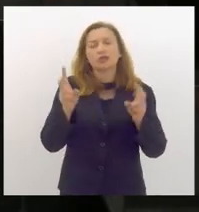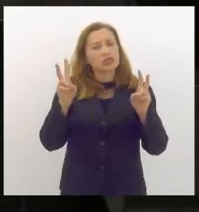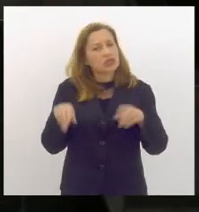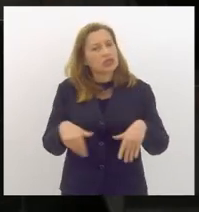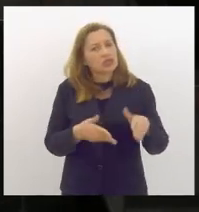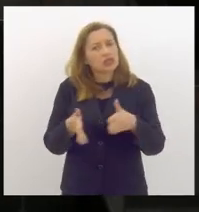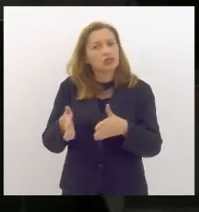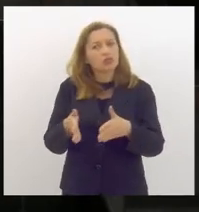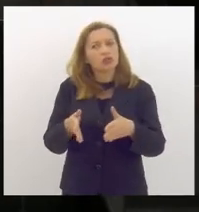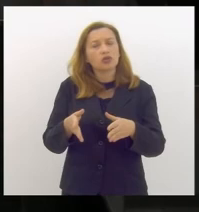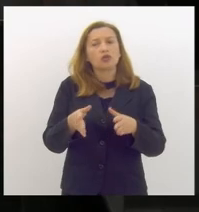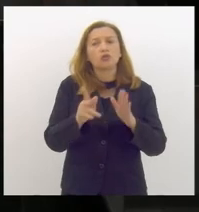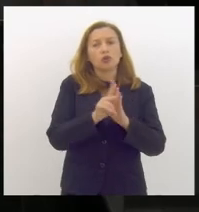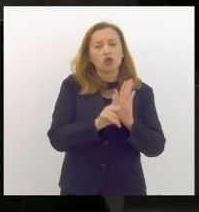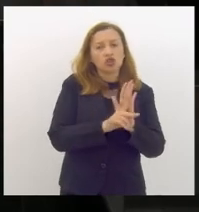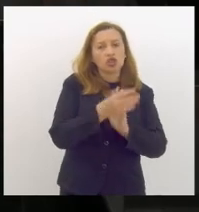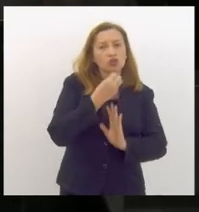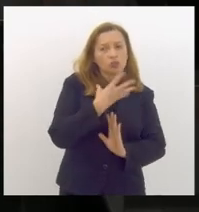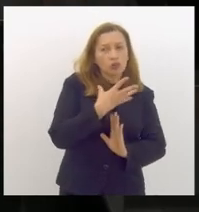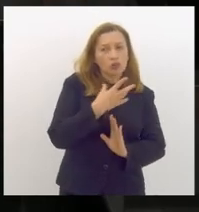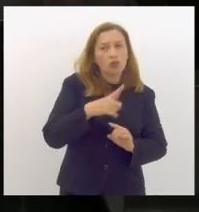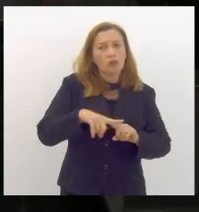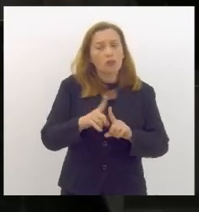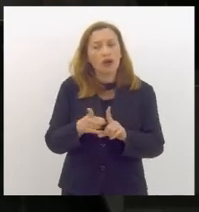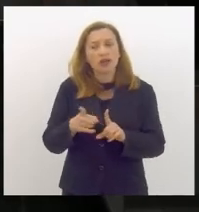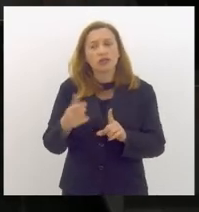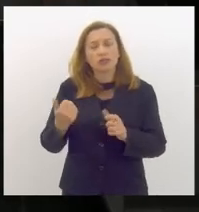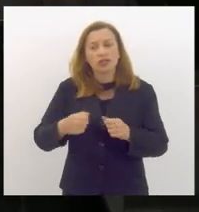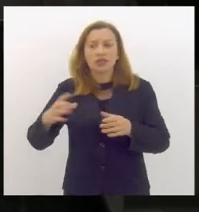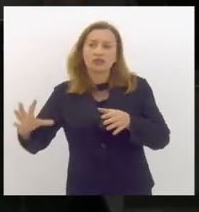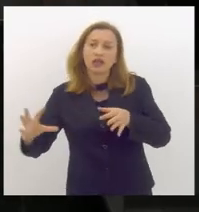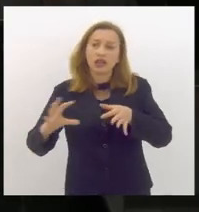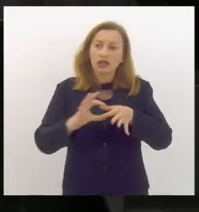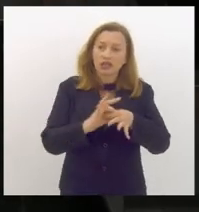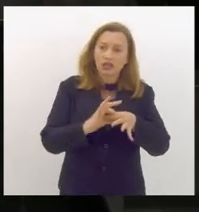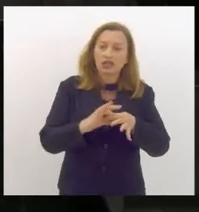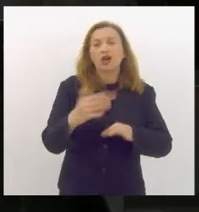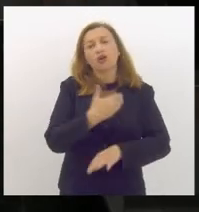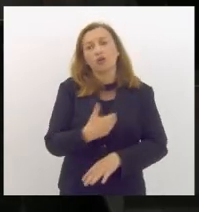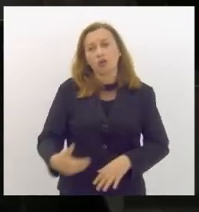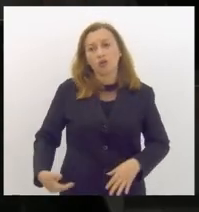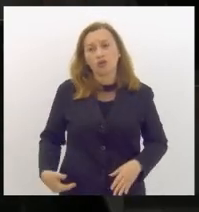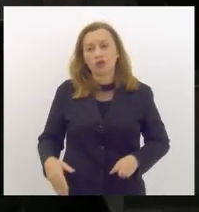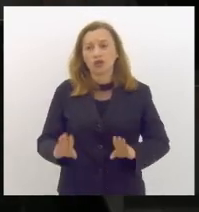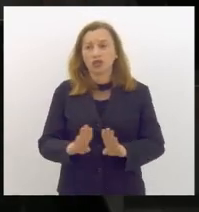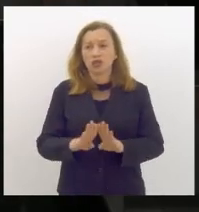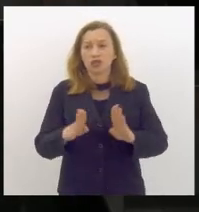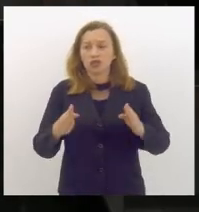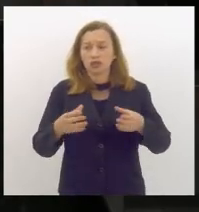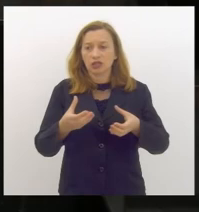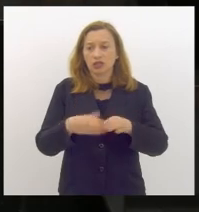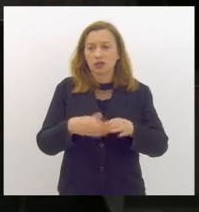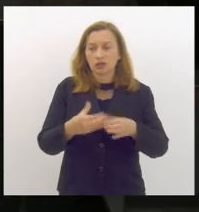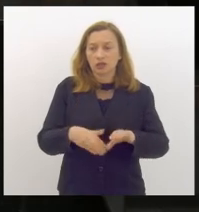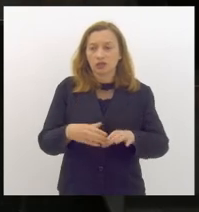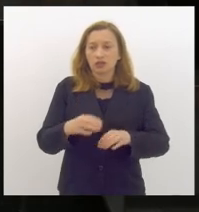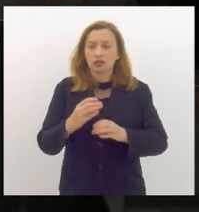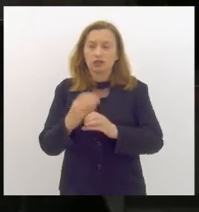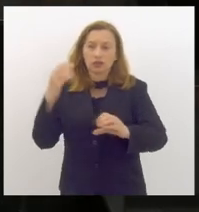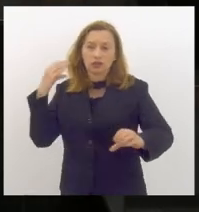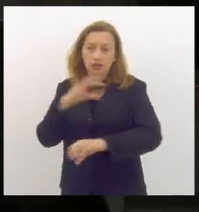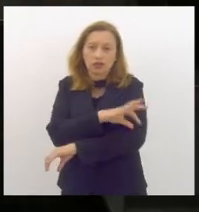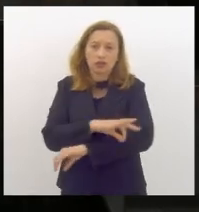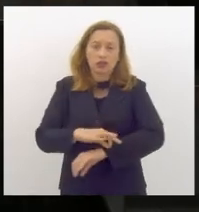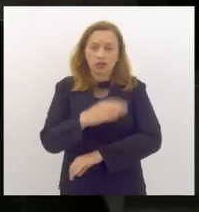caminho. Projeto bom, mas tinha que estar associado a um governo que abrisse concurso público para engenheiro e arquiteto.